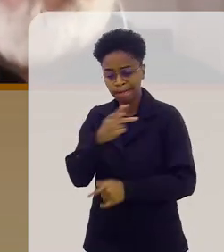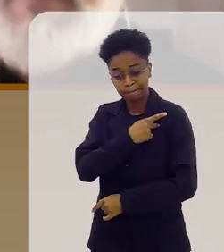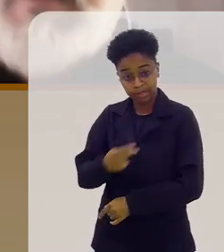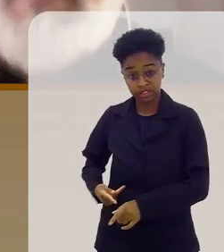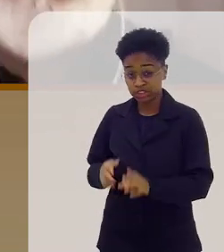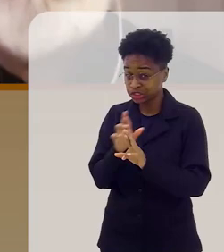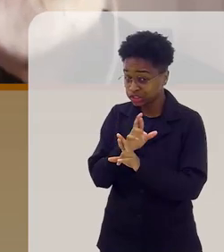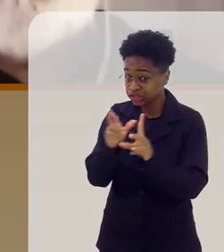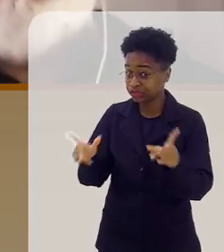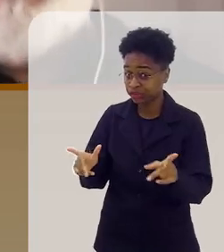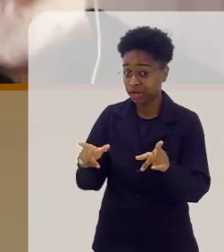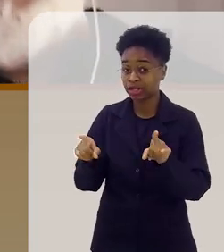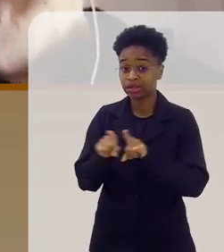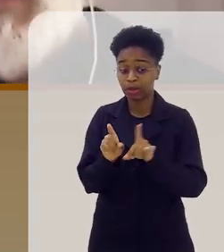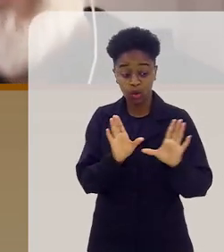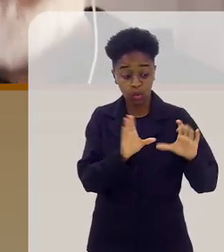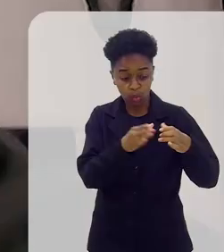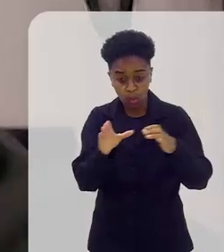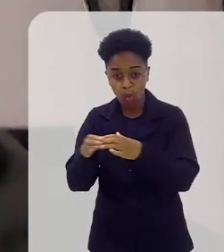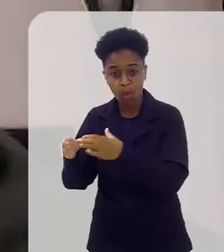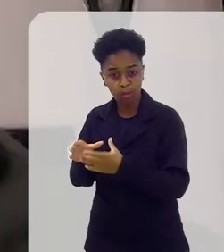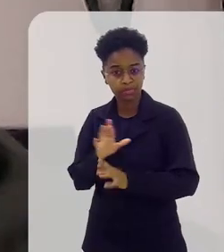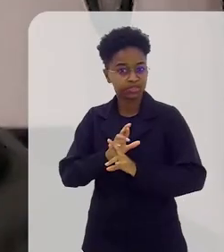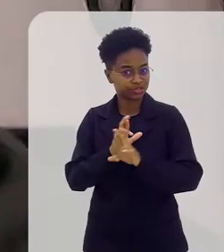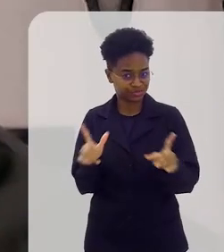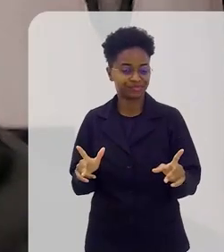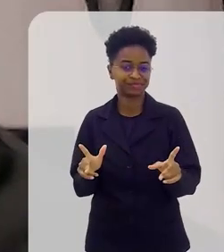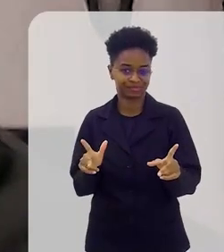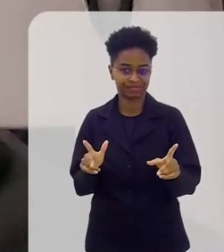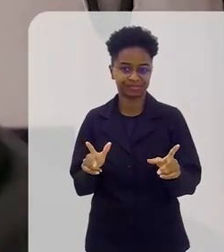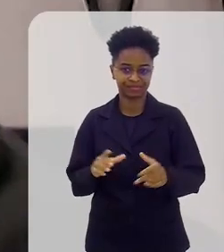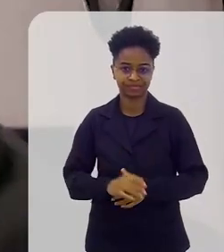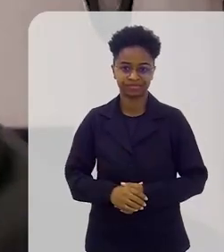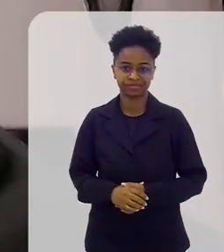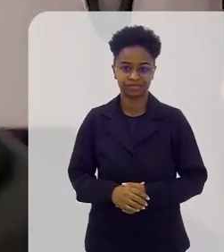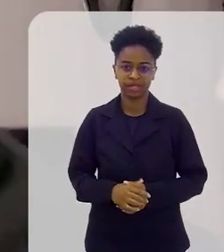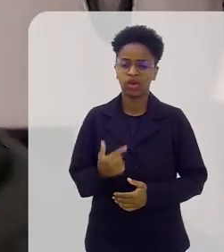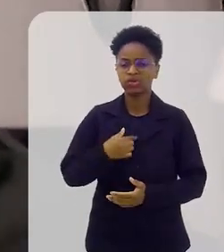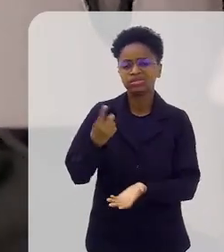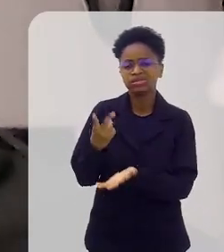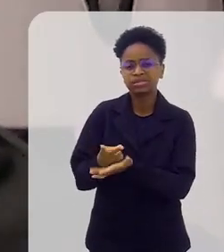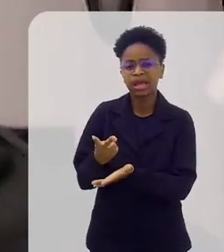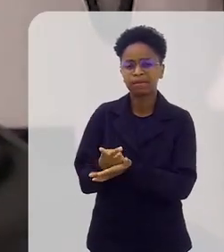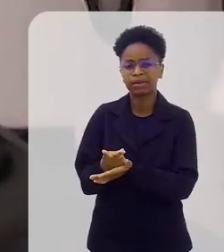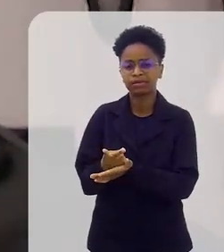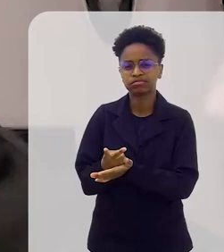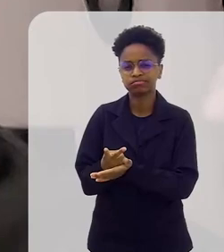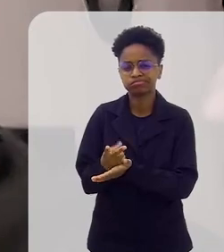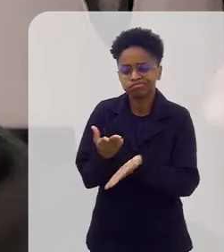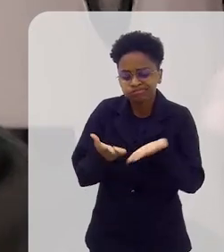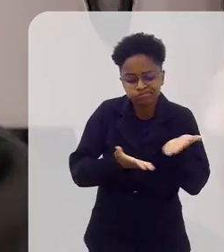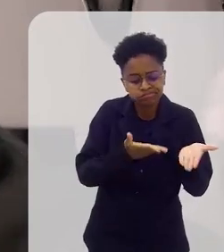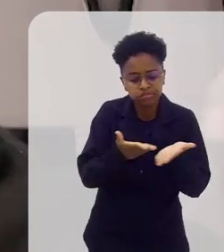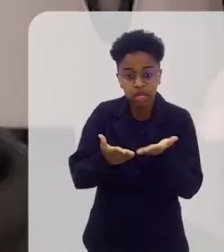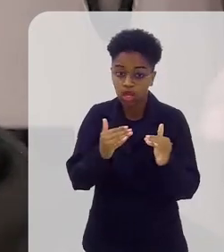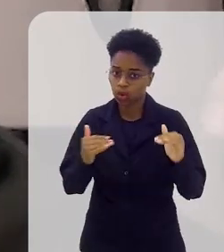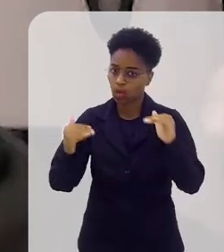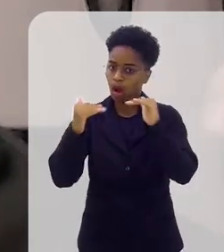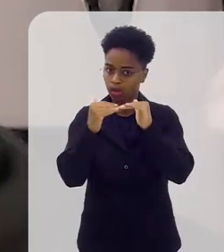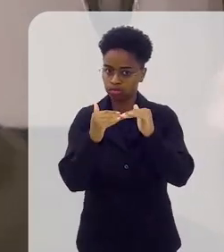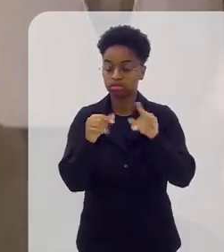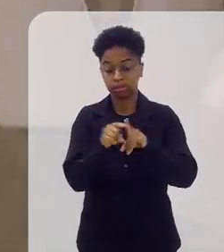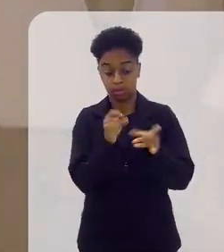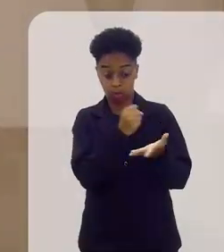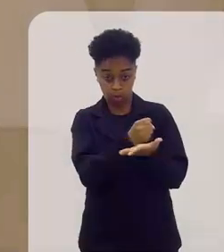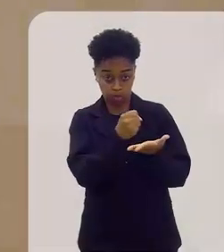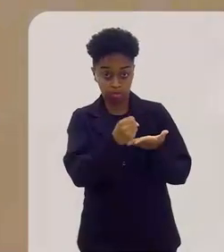perfis diferentes, com presidentes diferentes, com grupos diferentes, né? Eu sempre tratei da mesma